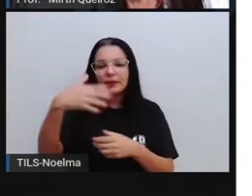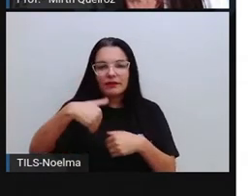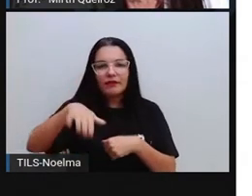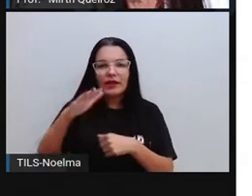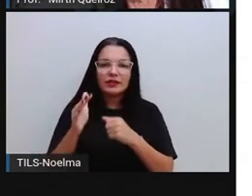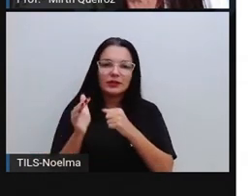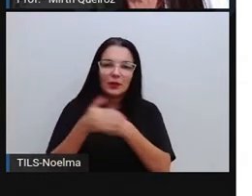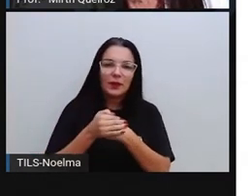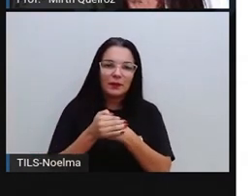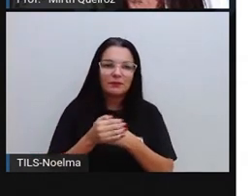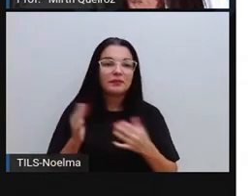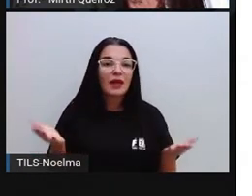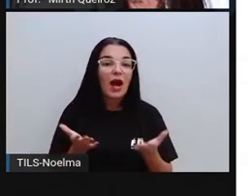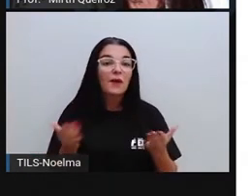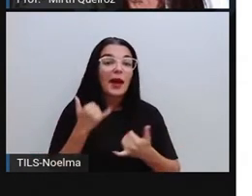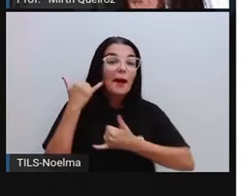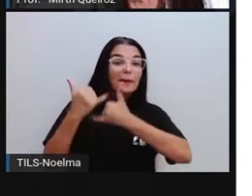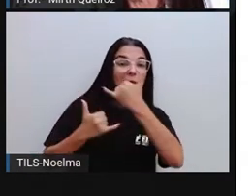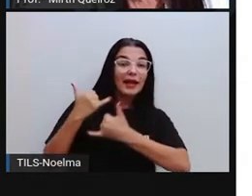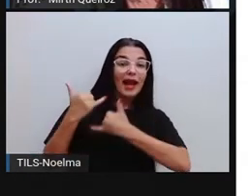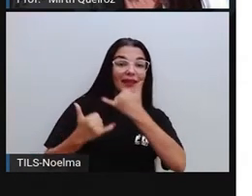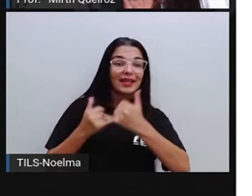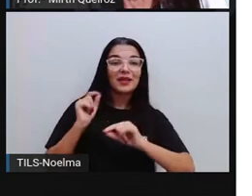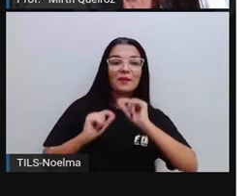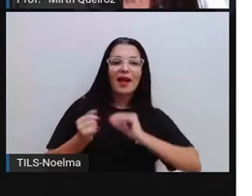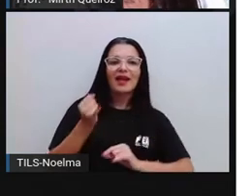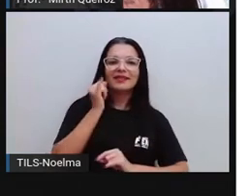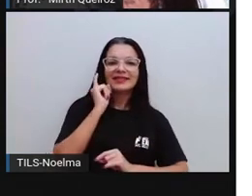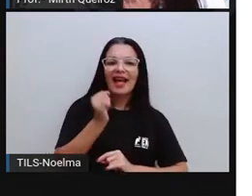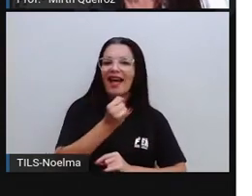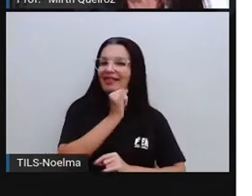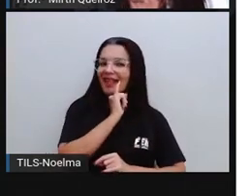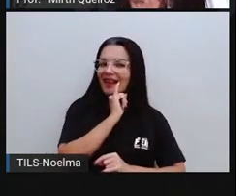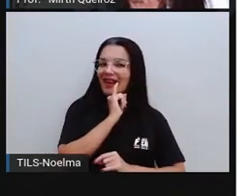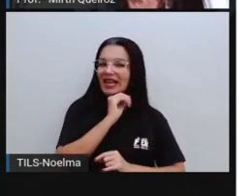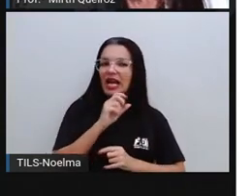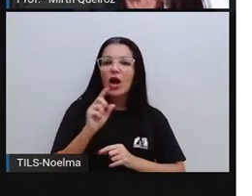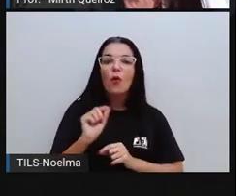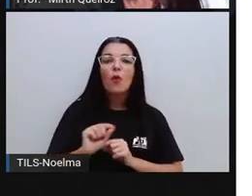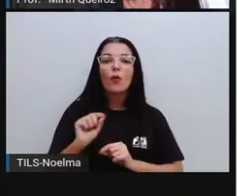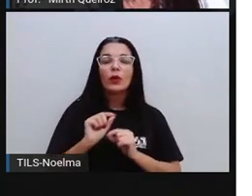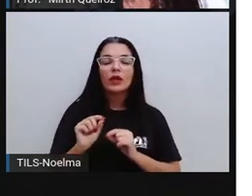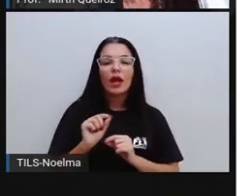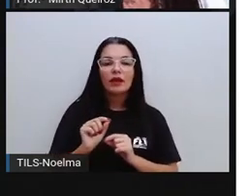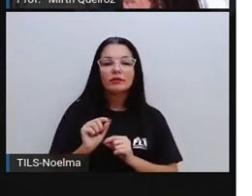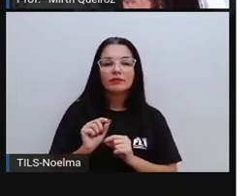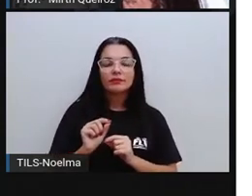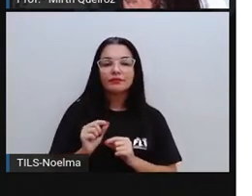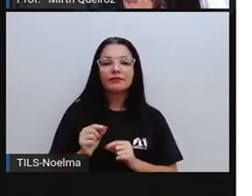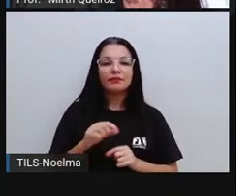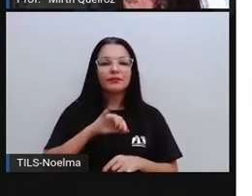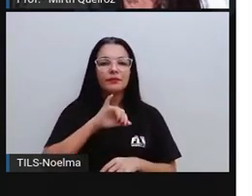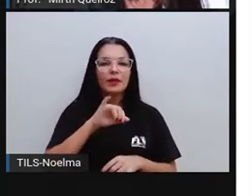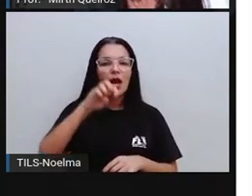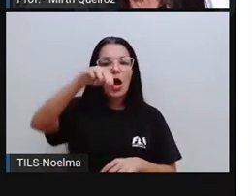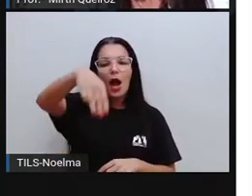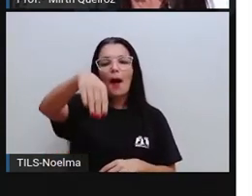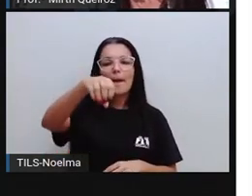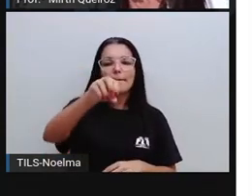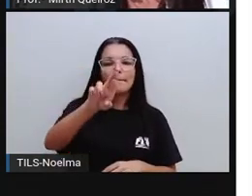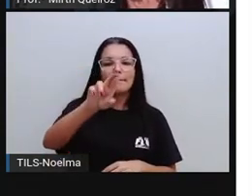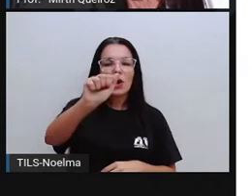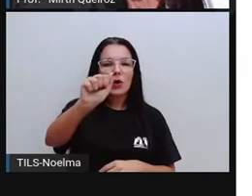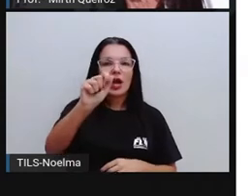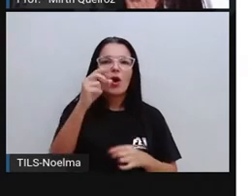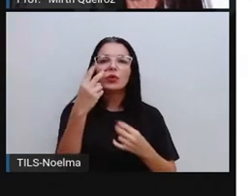Uma brincadeira italiana, né, seria o jogo Mora. No jogo Mora, duas pessoas escondem as